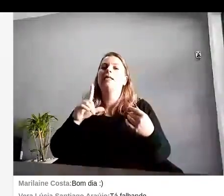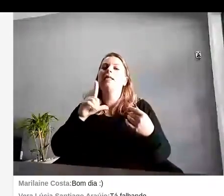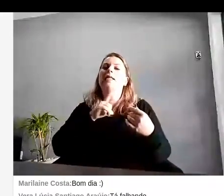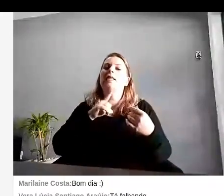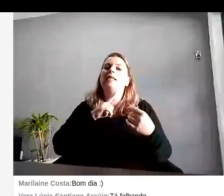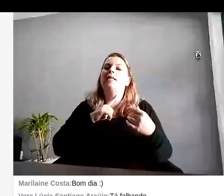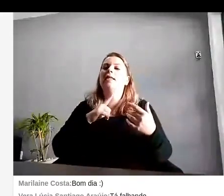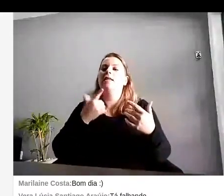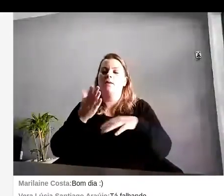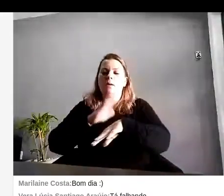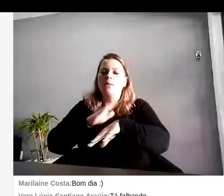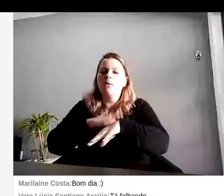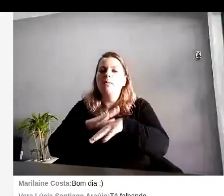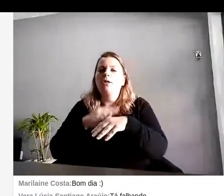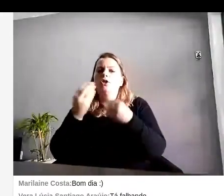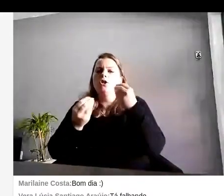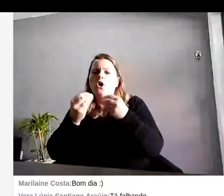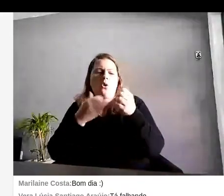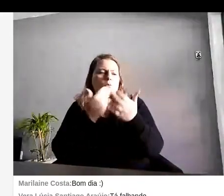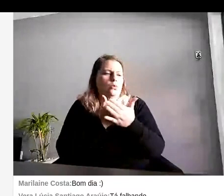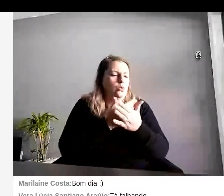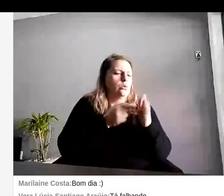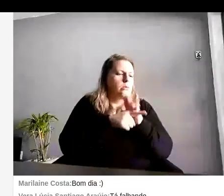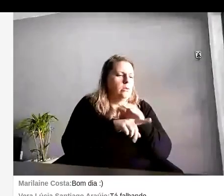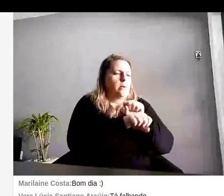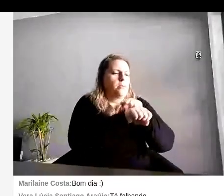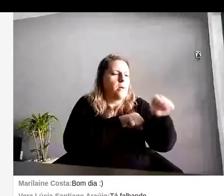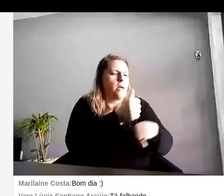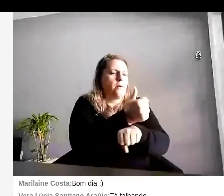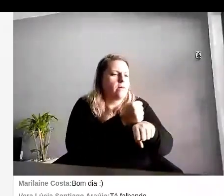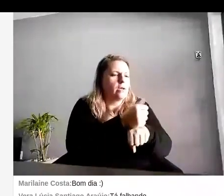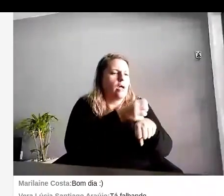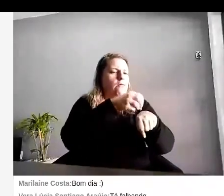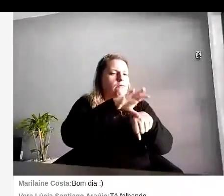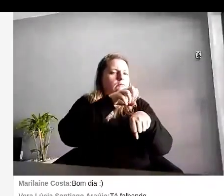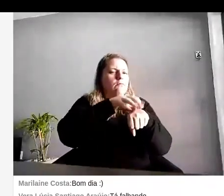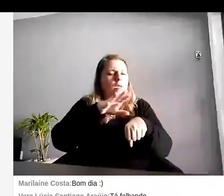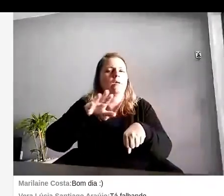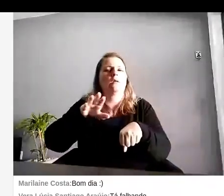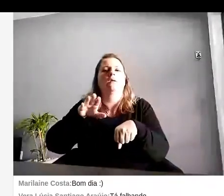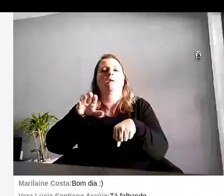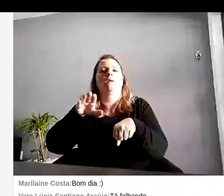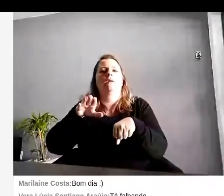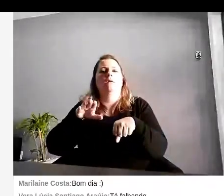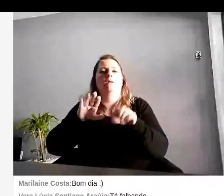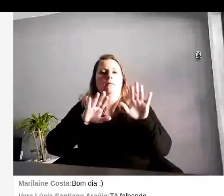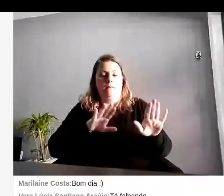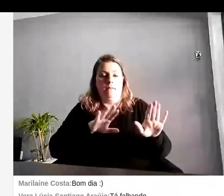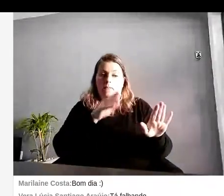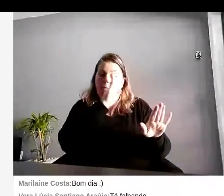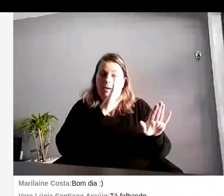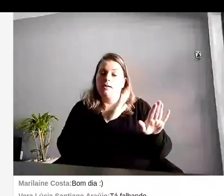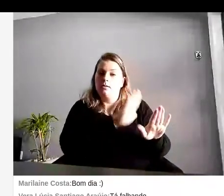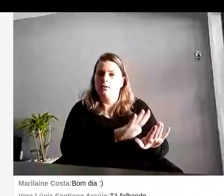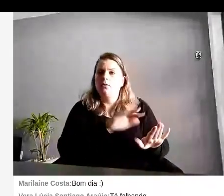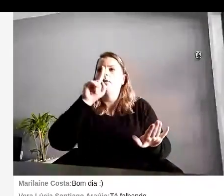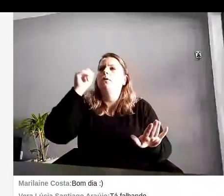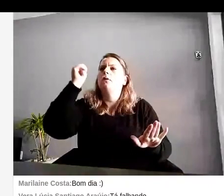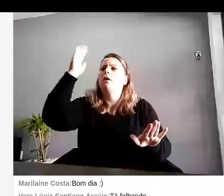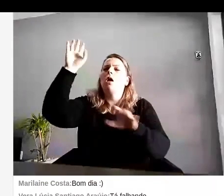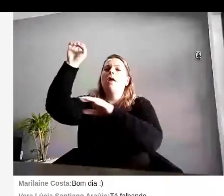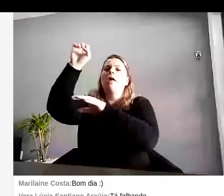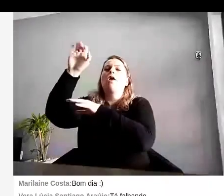e da formação de audiodescritores. Se na Europa e nos Estados Unidos eram, basicamente, pessoas que